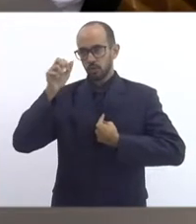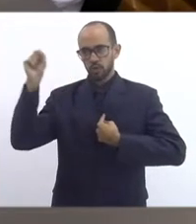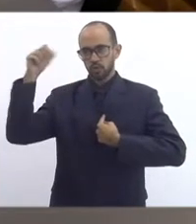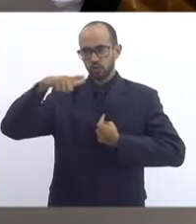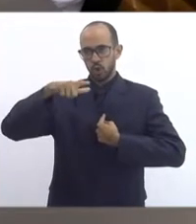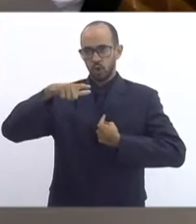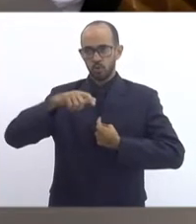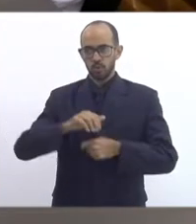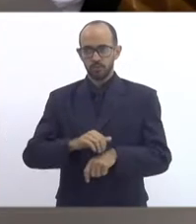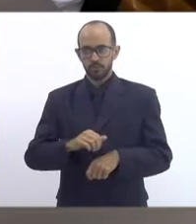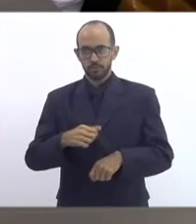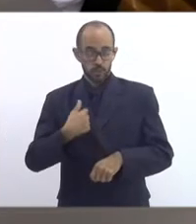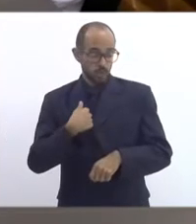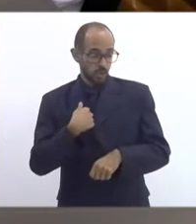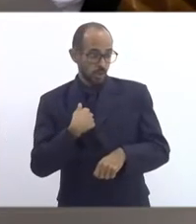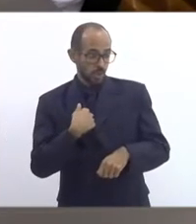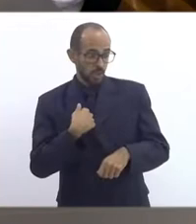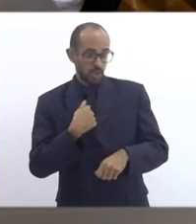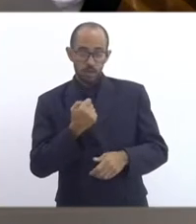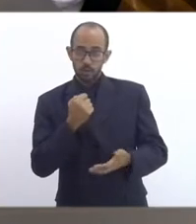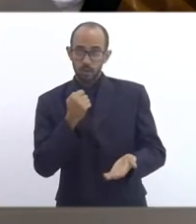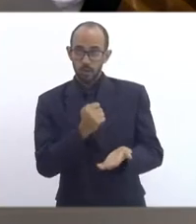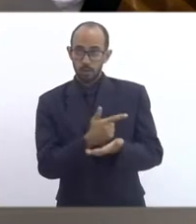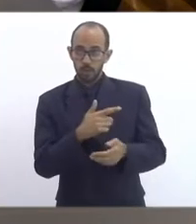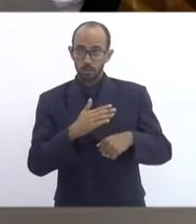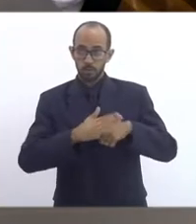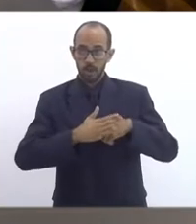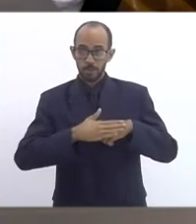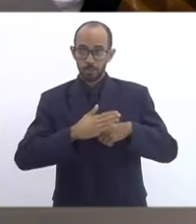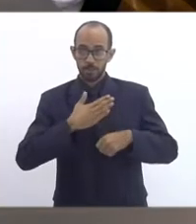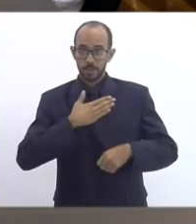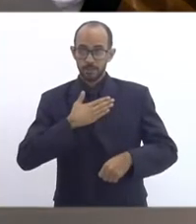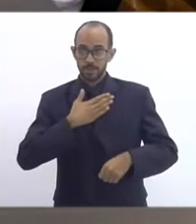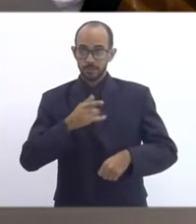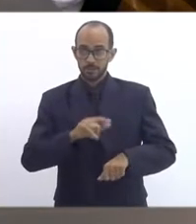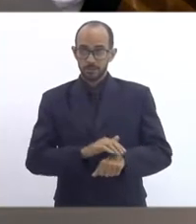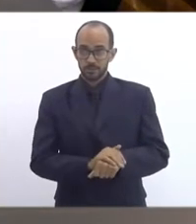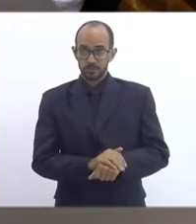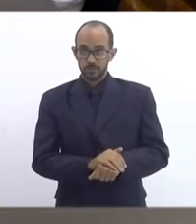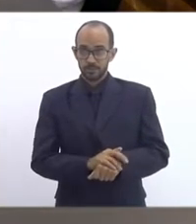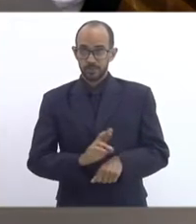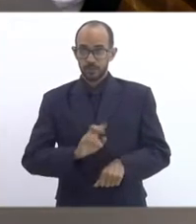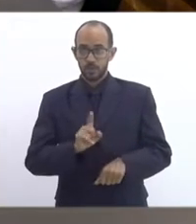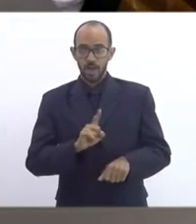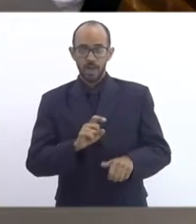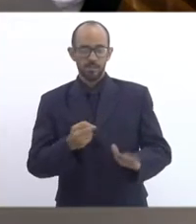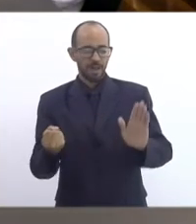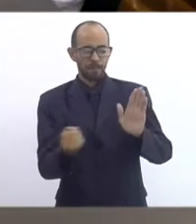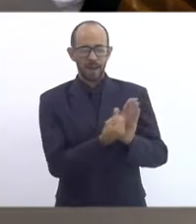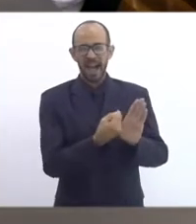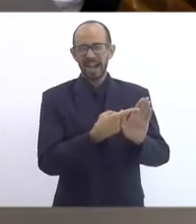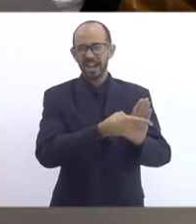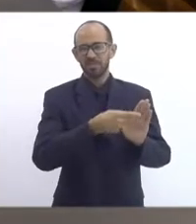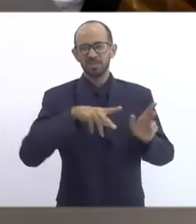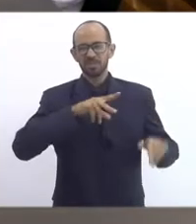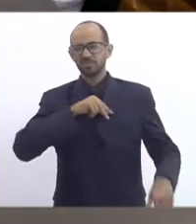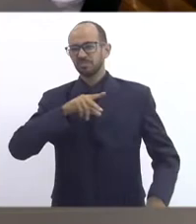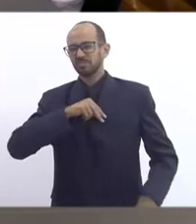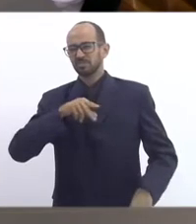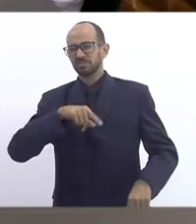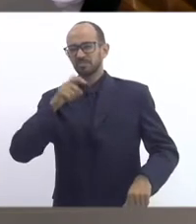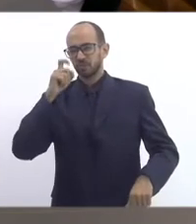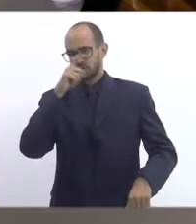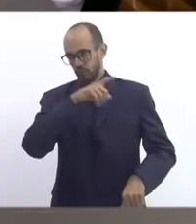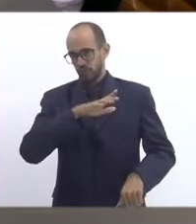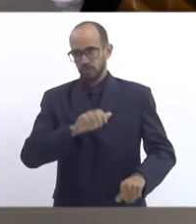mim boa e para todos Fernando. Os demais membros da Fernando CCJ. Fernando achou uma palavra... Não estigmatiza. Que o crachá ele cria uma espécie de estigma. O colarzinho